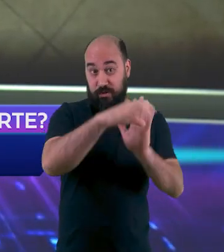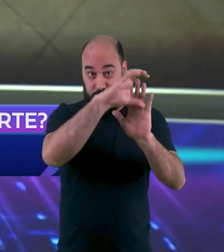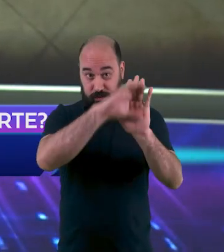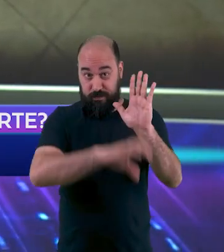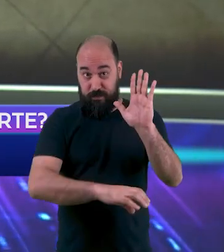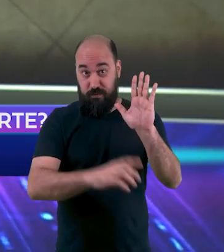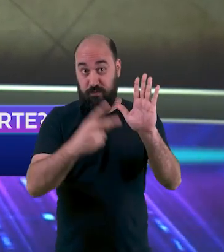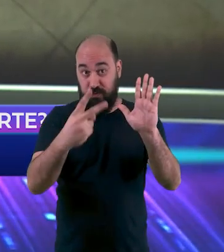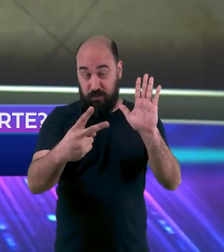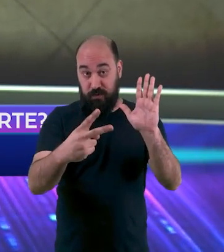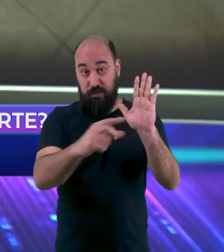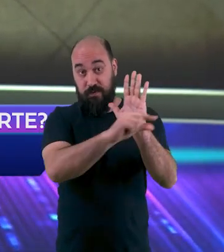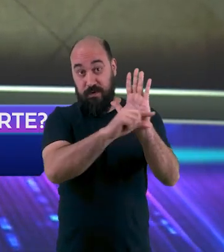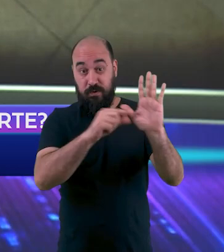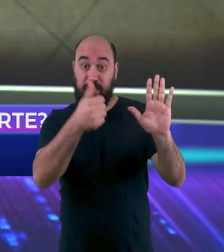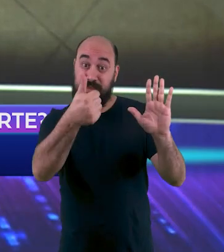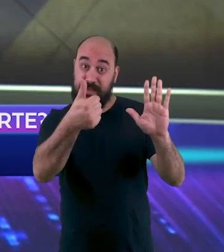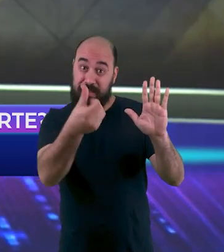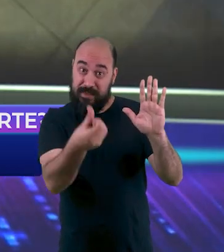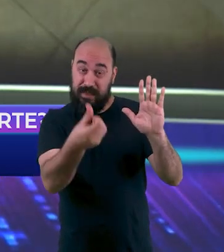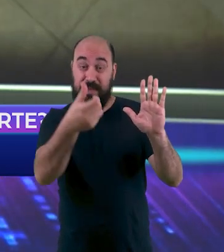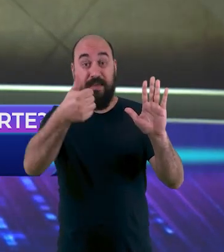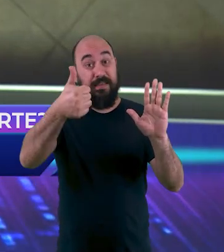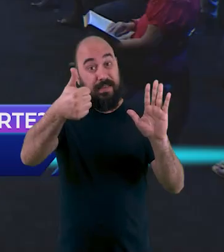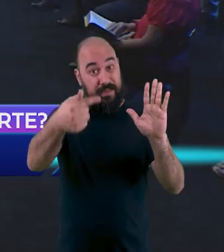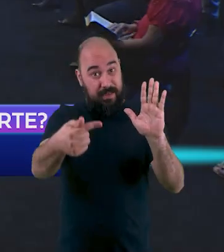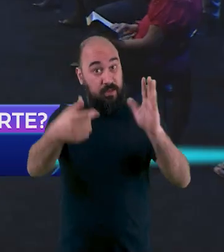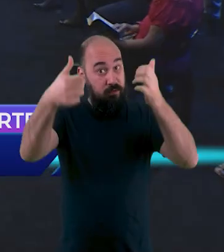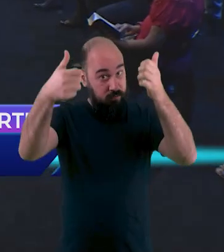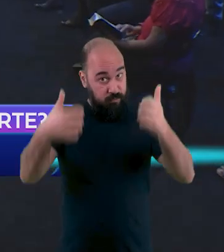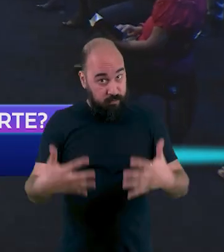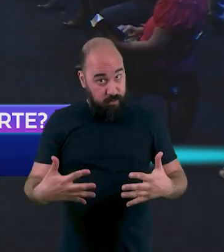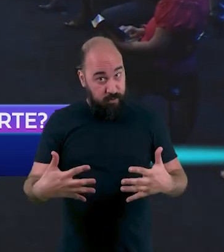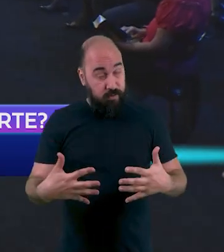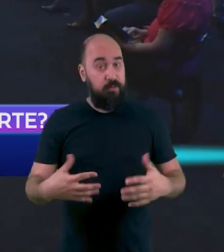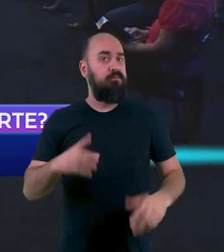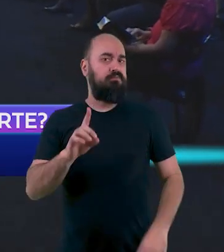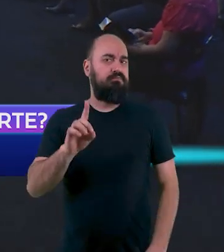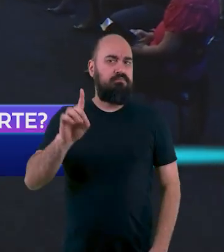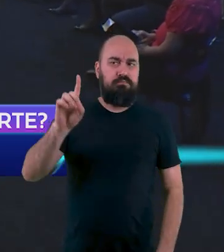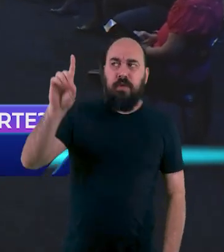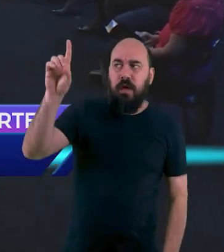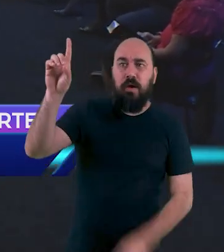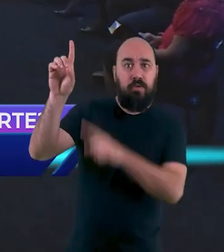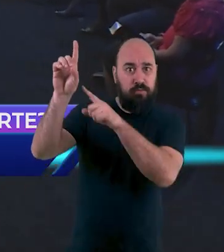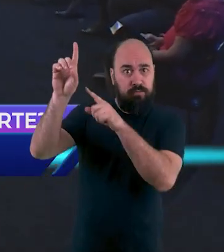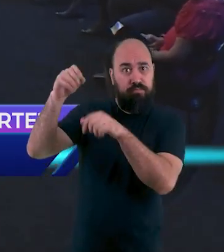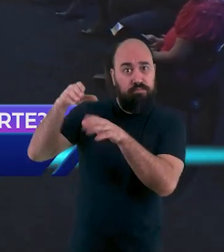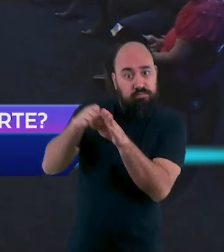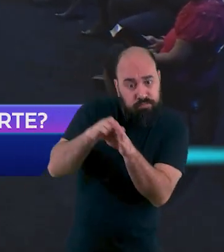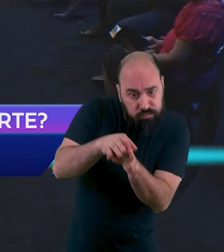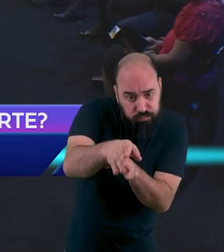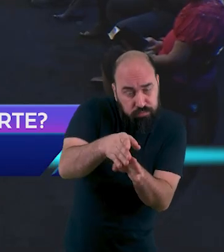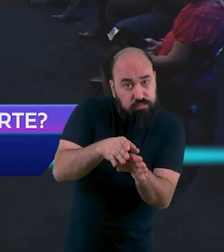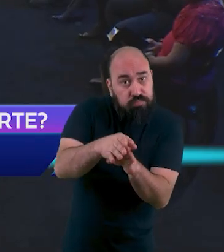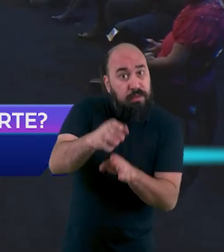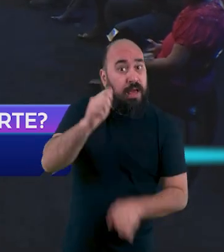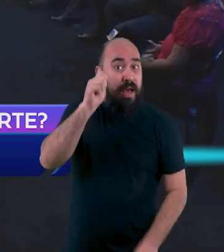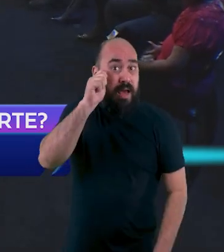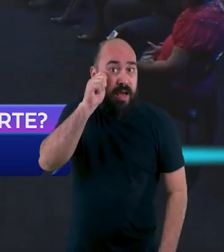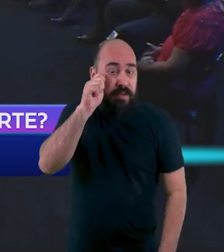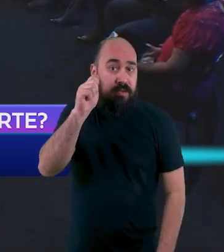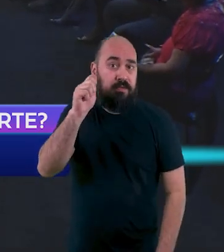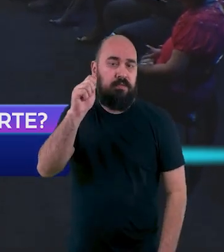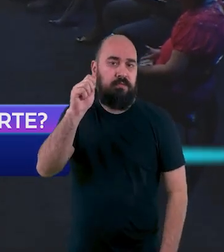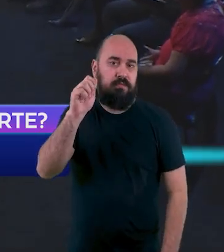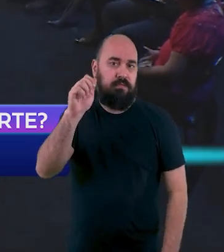2, vamos ler o versículo 16 e 17. Onde Deus aqui dá uma orientação para o Adão e para a Eva